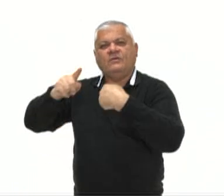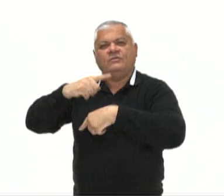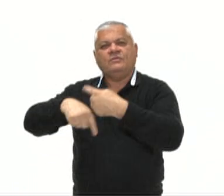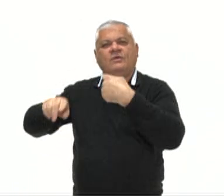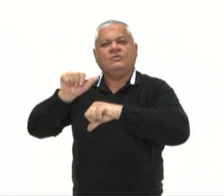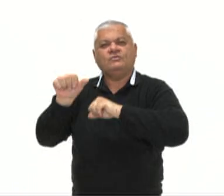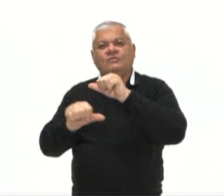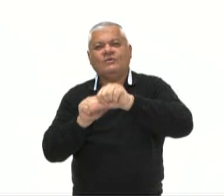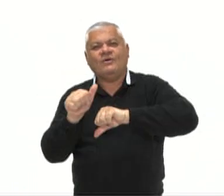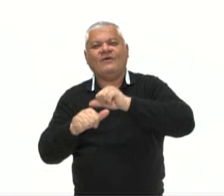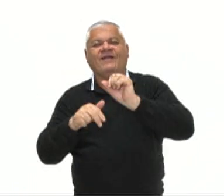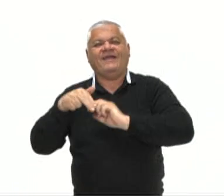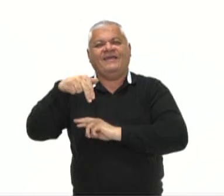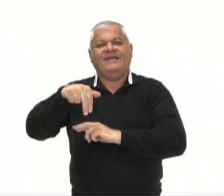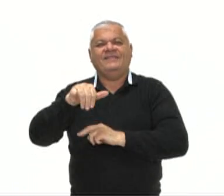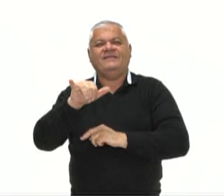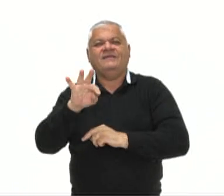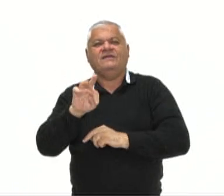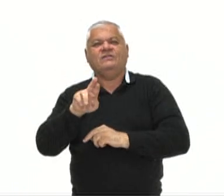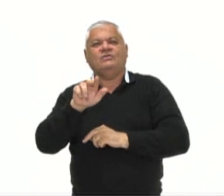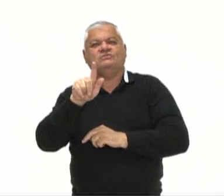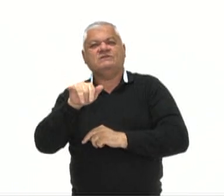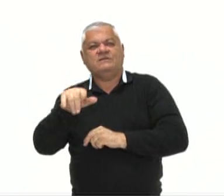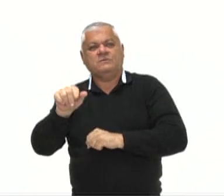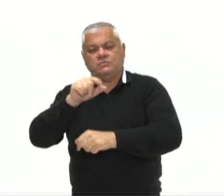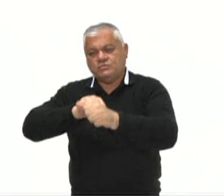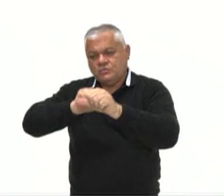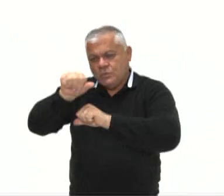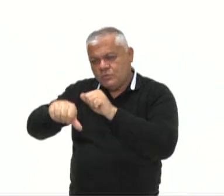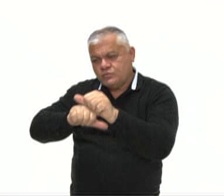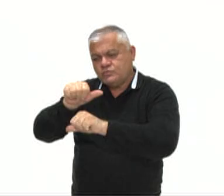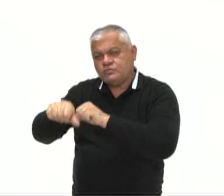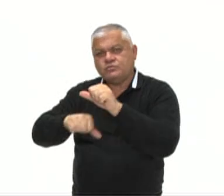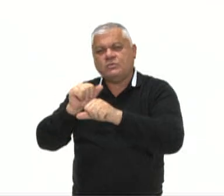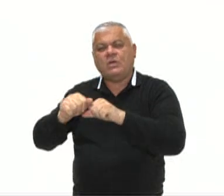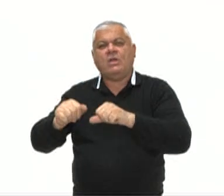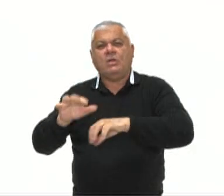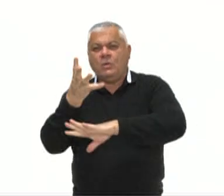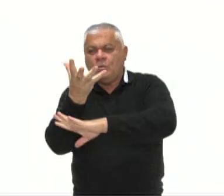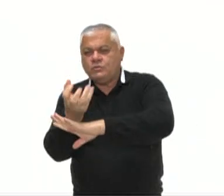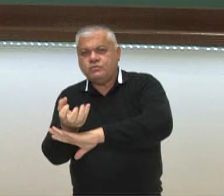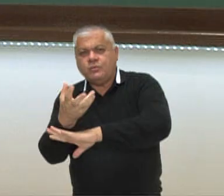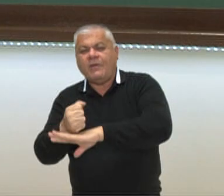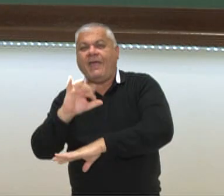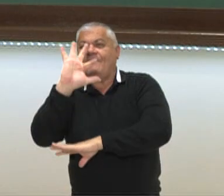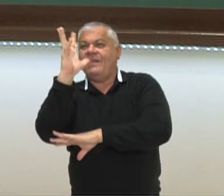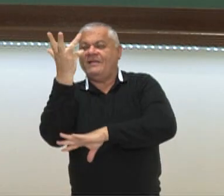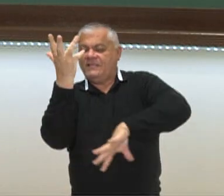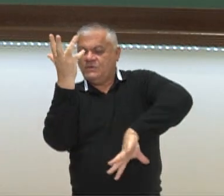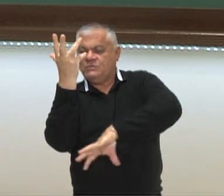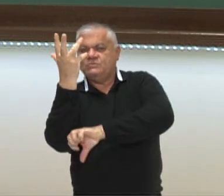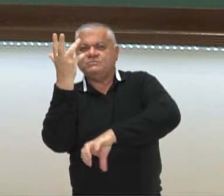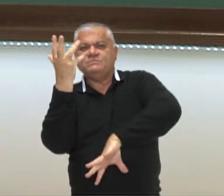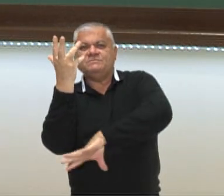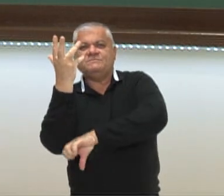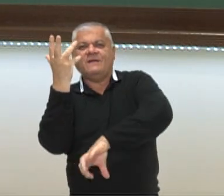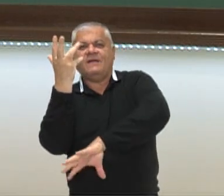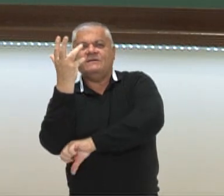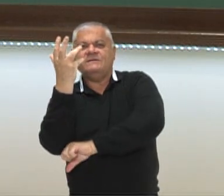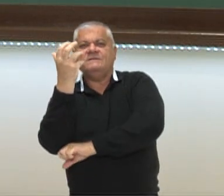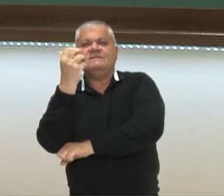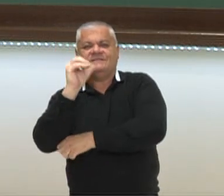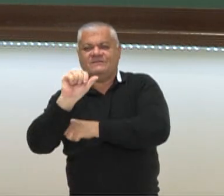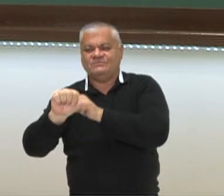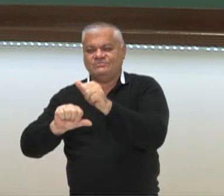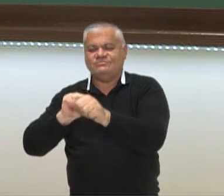da ciclagem do nitrogênio dentro do ciclo, né? Permite a absorção do mesmo pelas plantas, né? Facilitando. Elas fazem